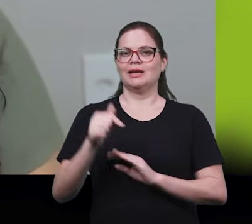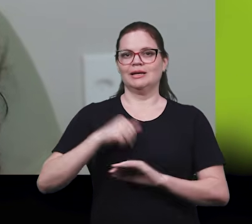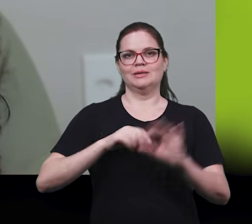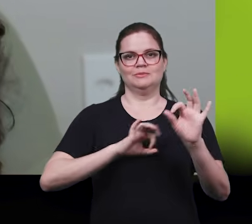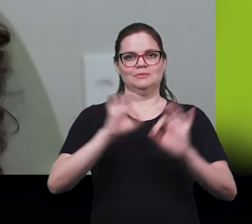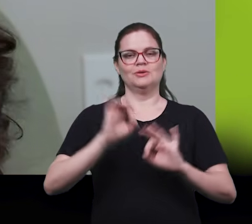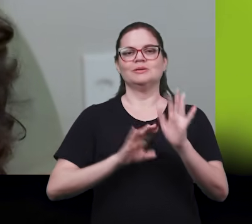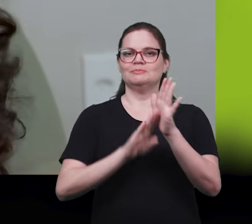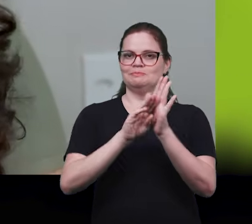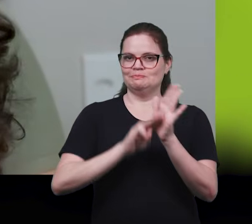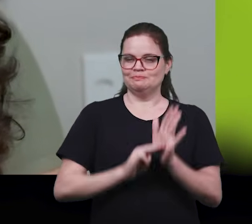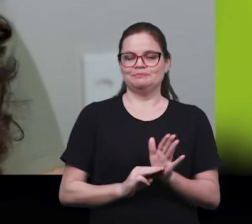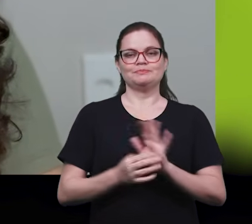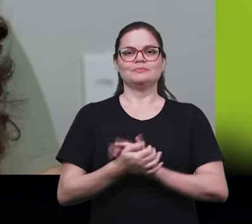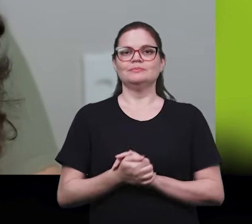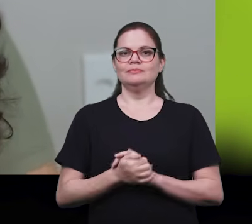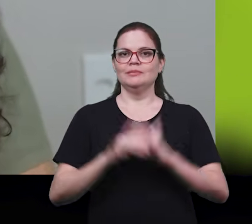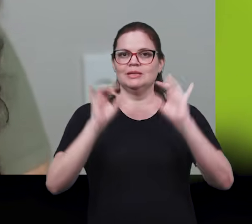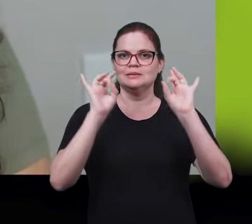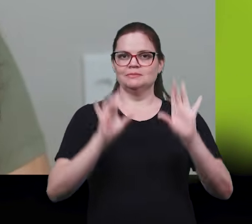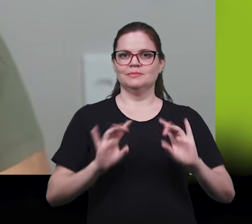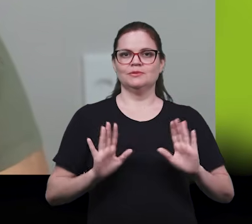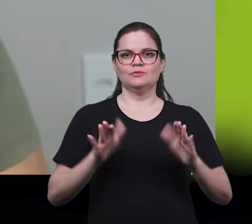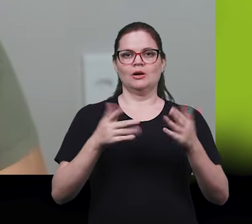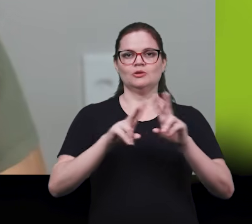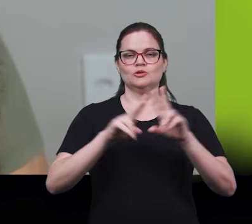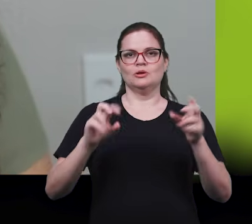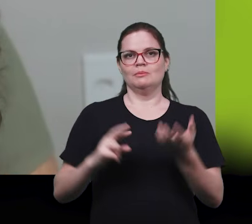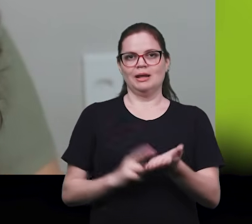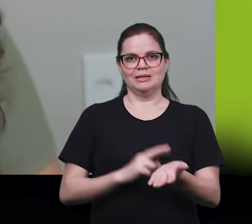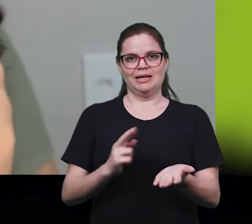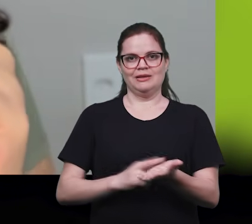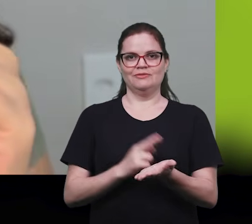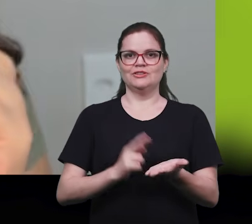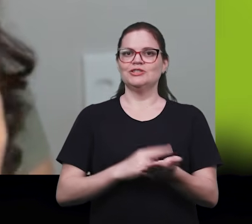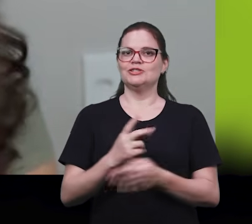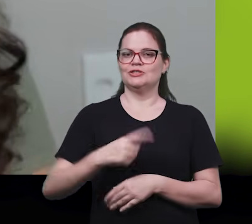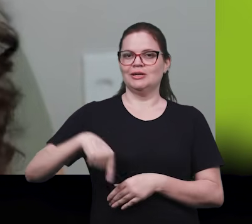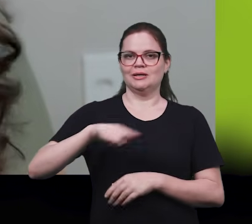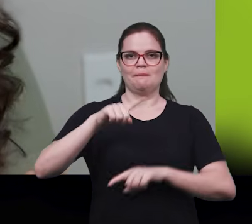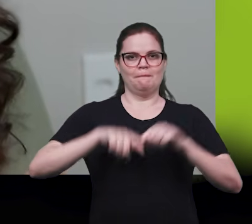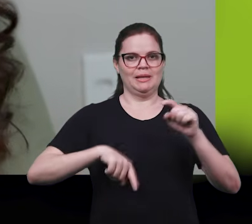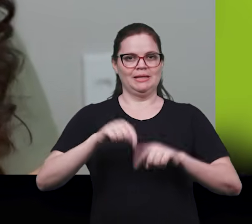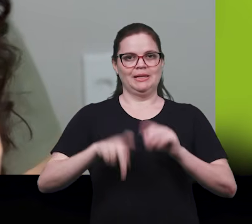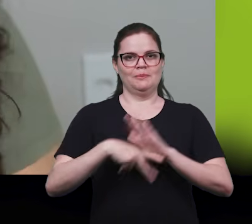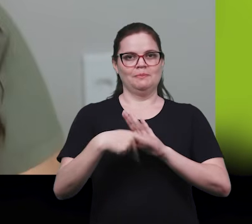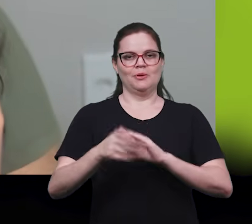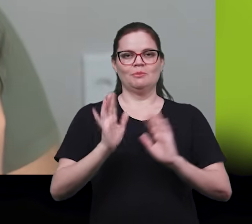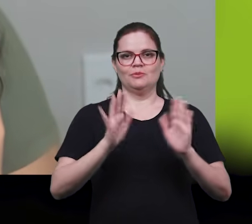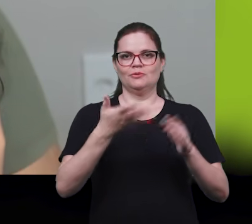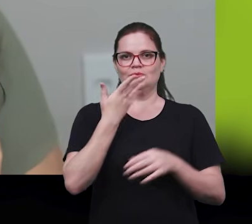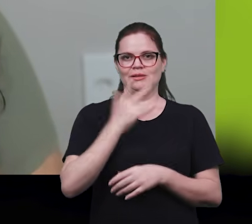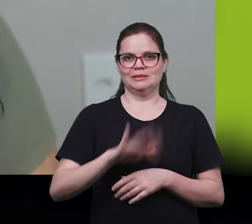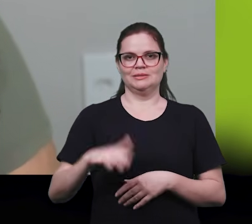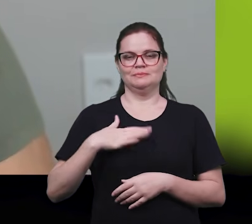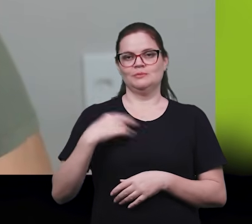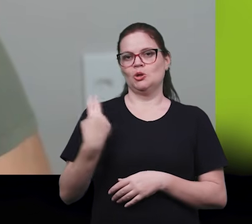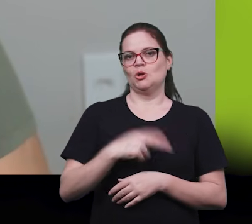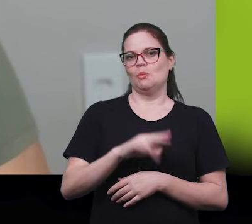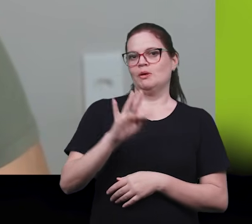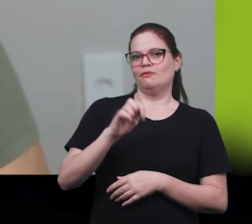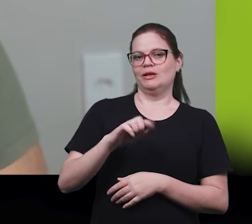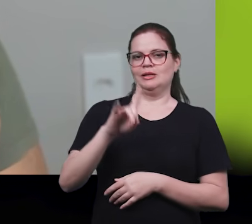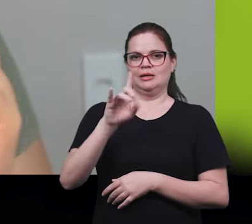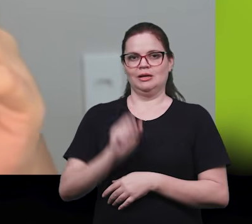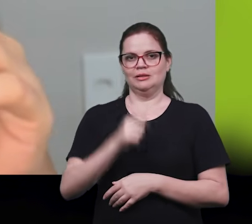Organização e Métodos, esse programa especial que está falando sobre as nossas revistinhas, os nossos recursos para CIAs. Me chamo Fernanda,